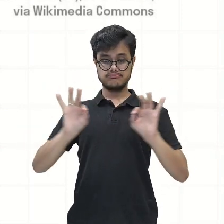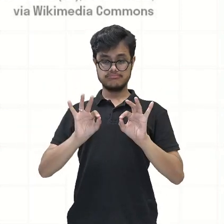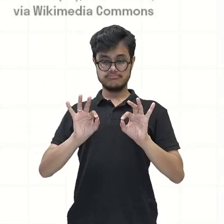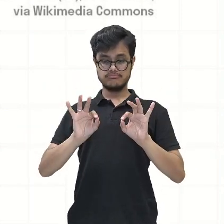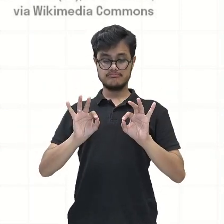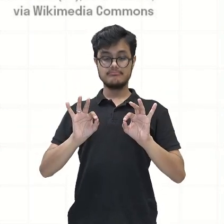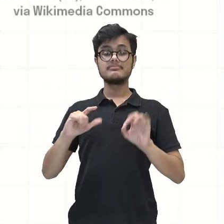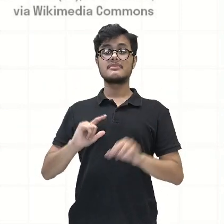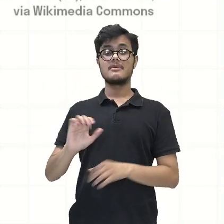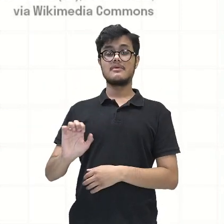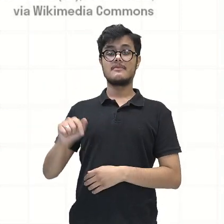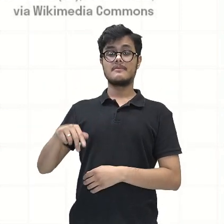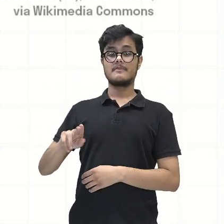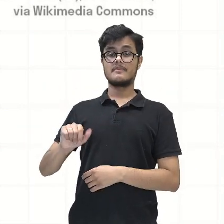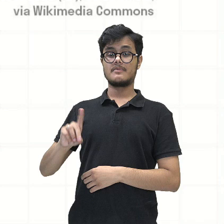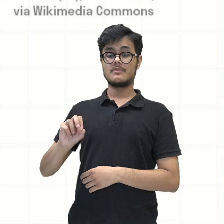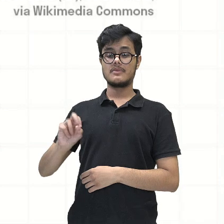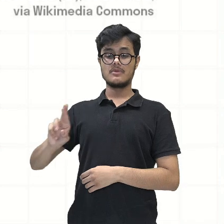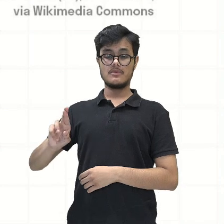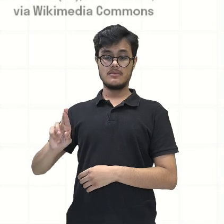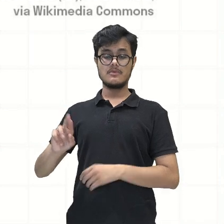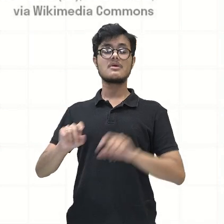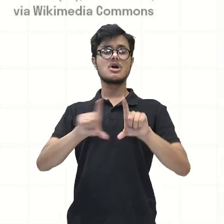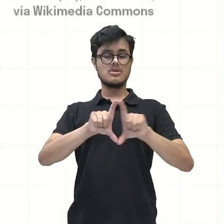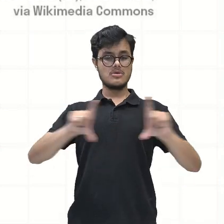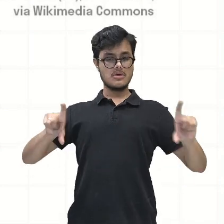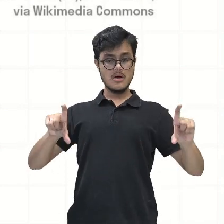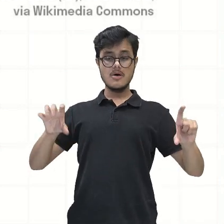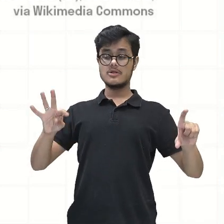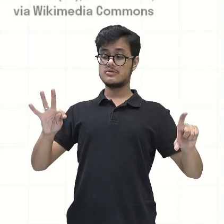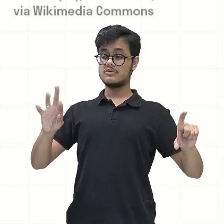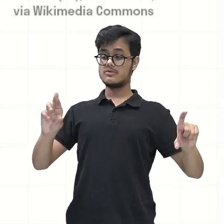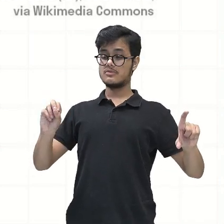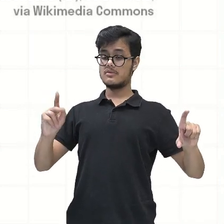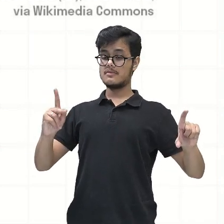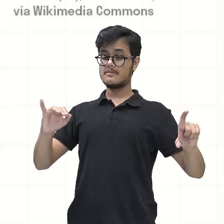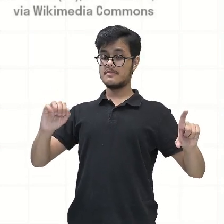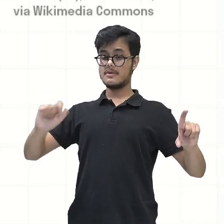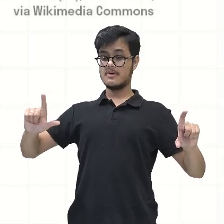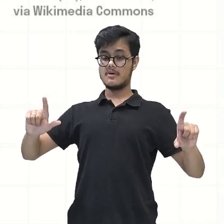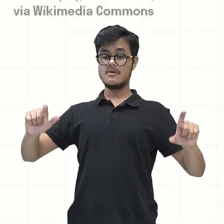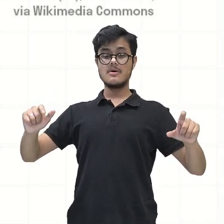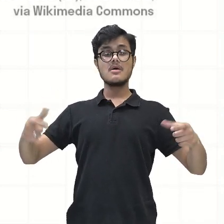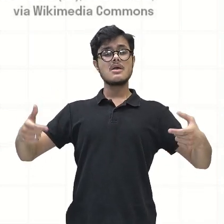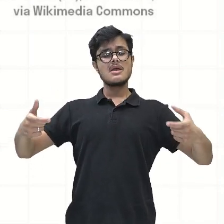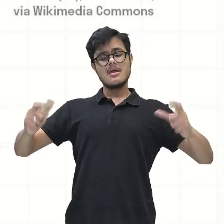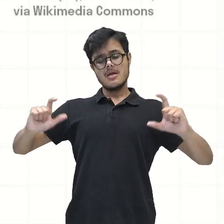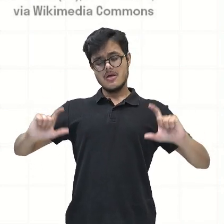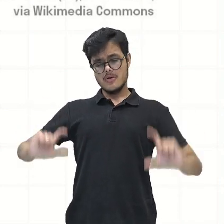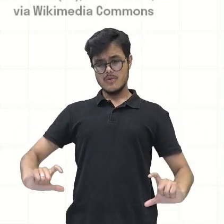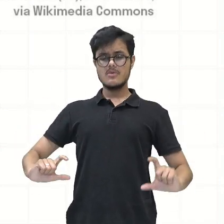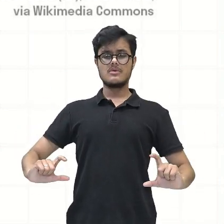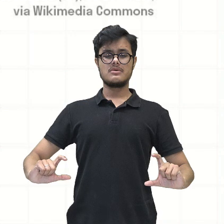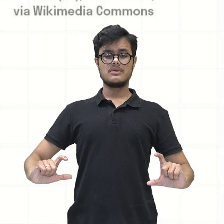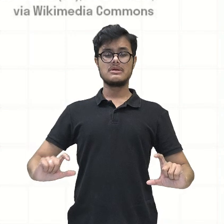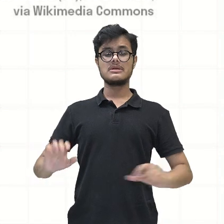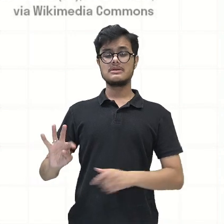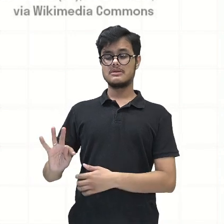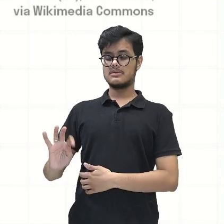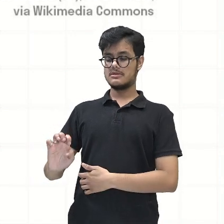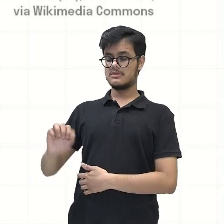brasileiro está na zona intertropical e essa pequena parte do território brasileiro que já vai estar na